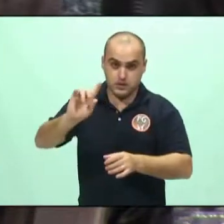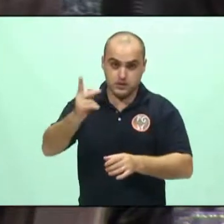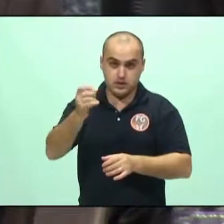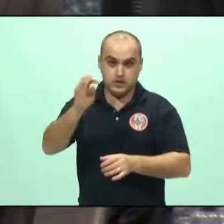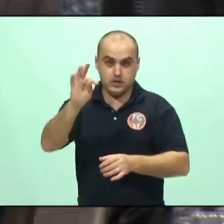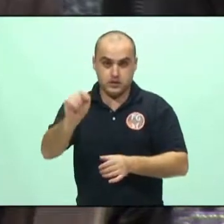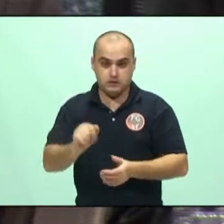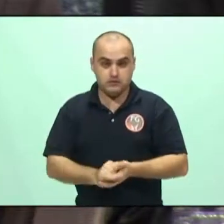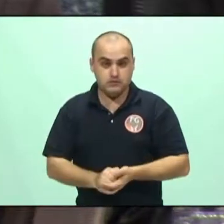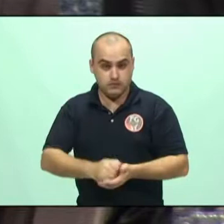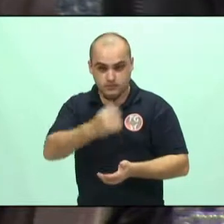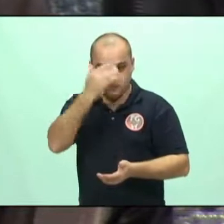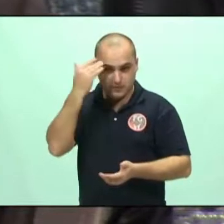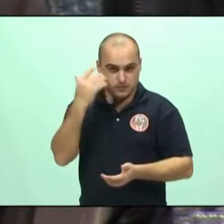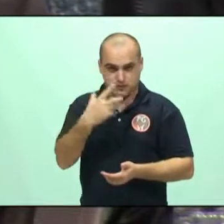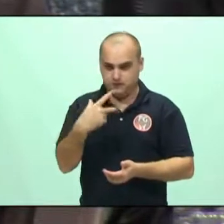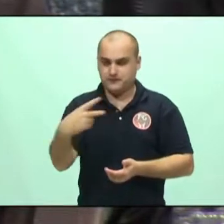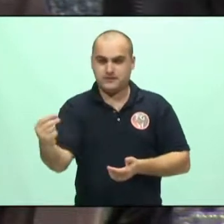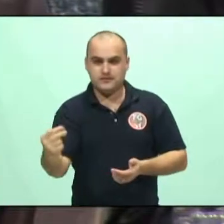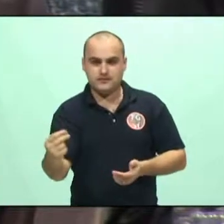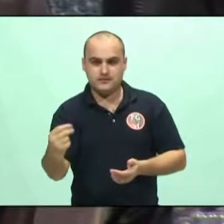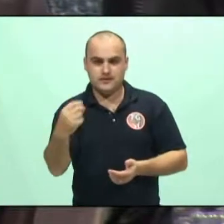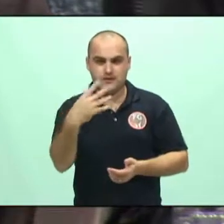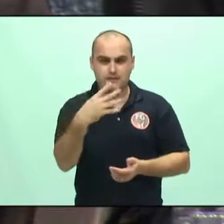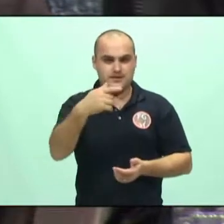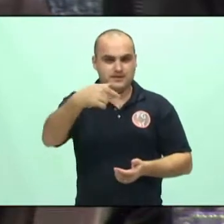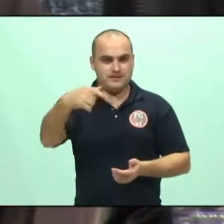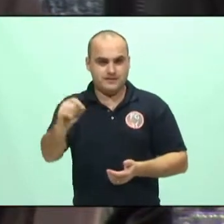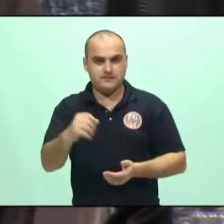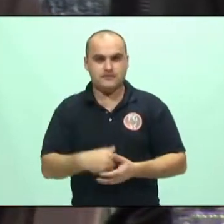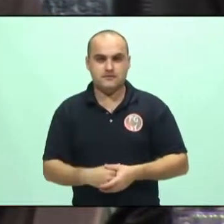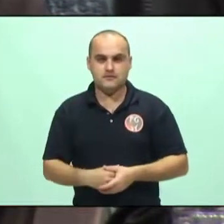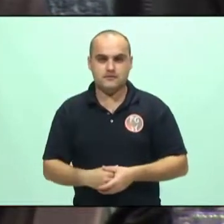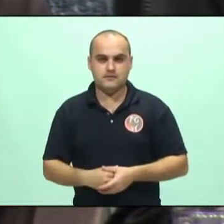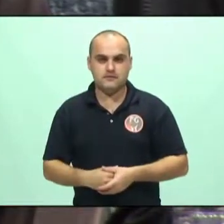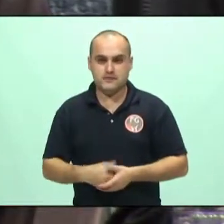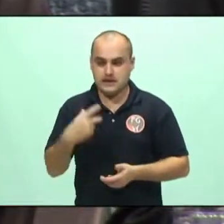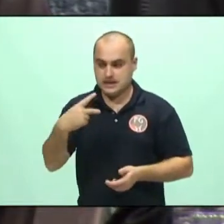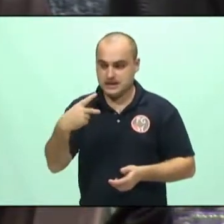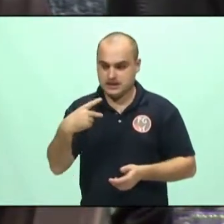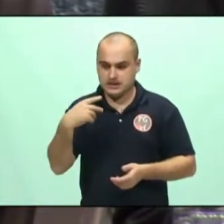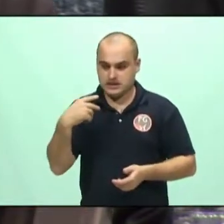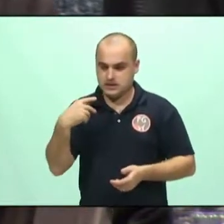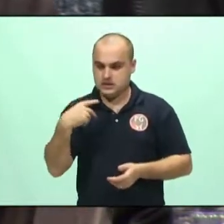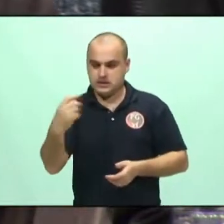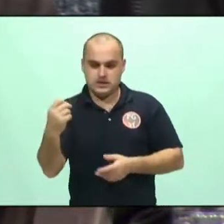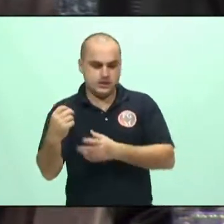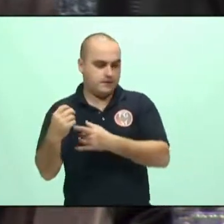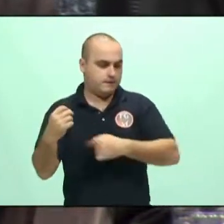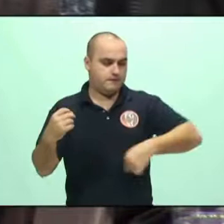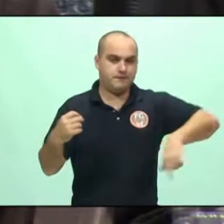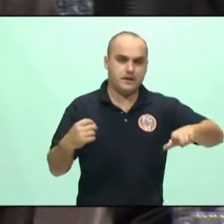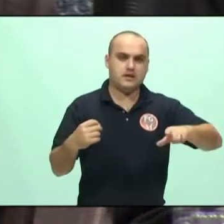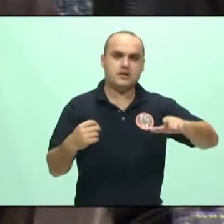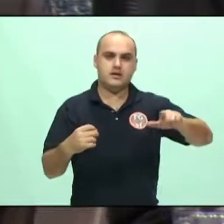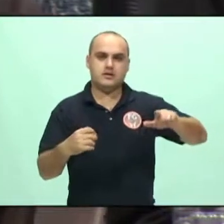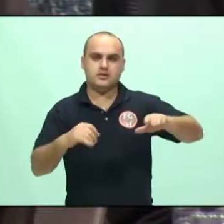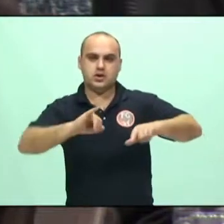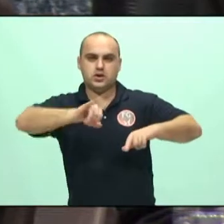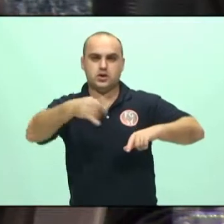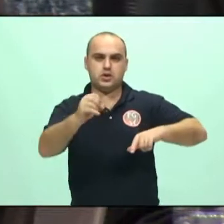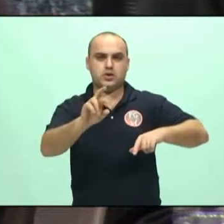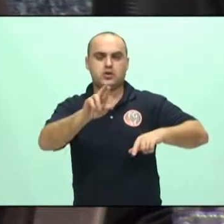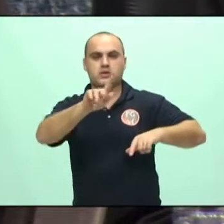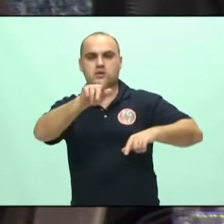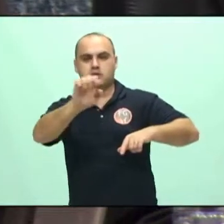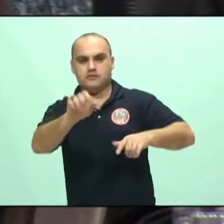470 fim de tarde sai ali pela ponte de Ilhota e cai aqui na Jorge Lacerda e cai aí nessa boca de Santa Regina e a boca